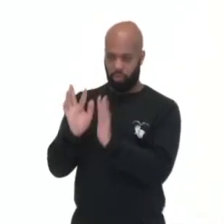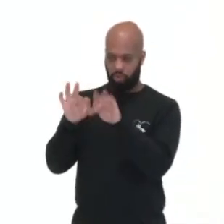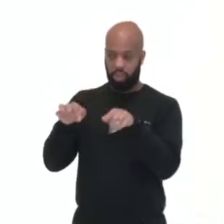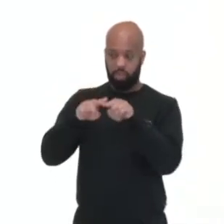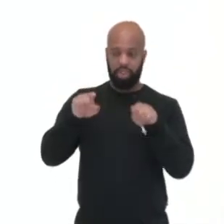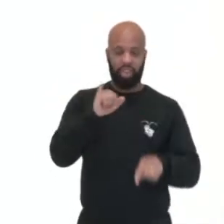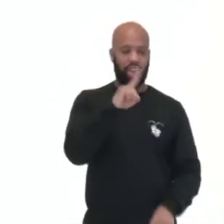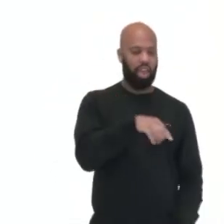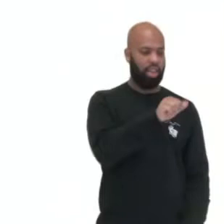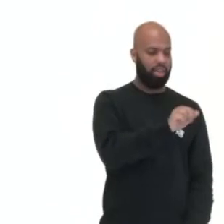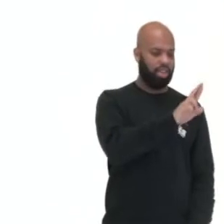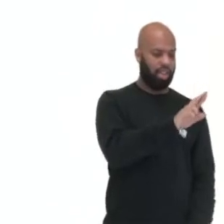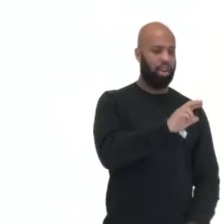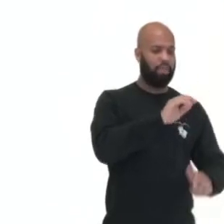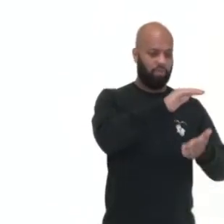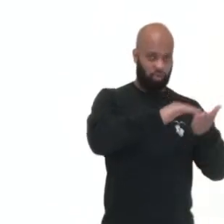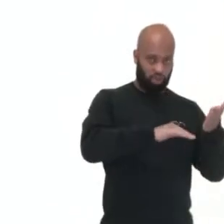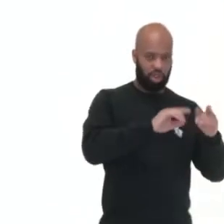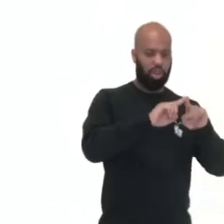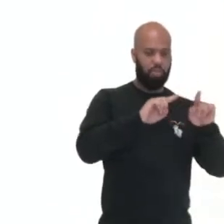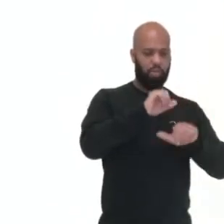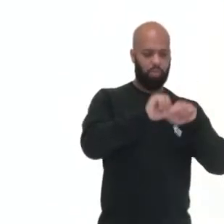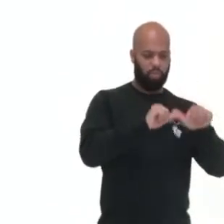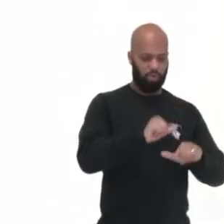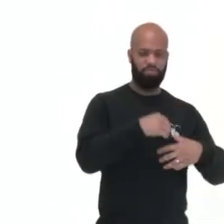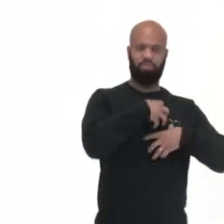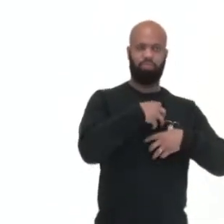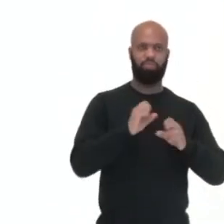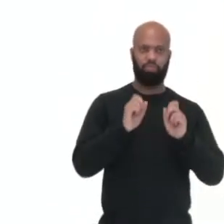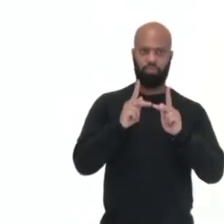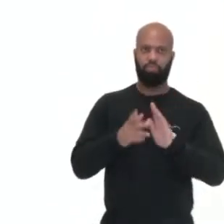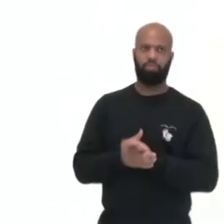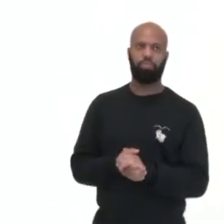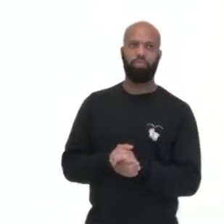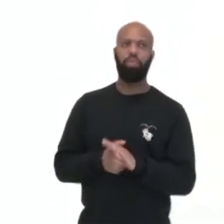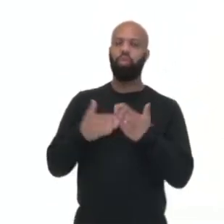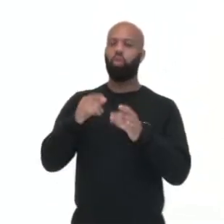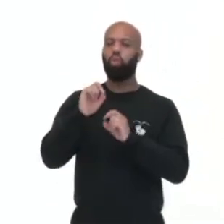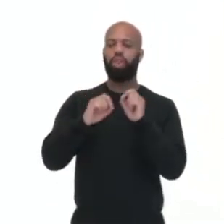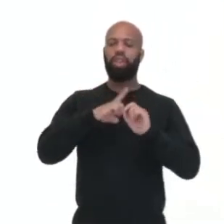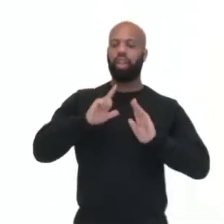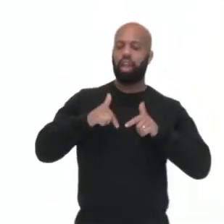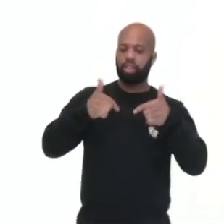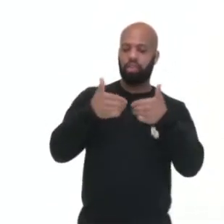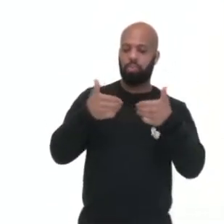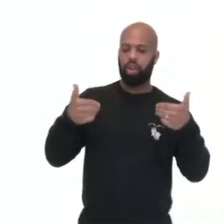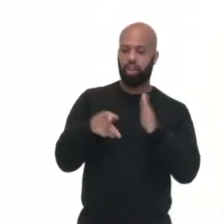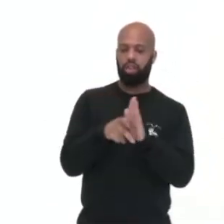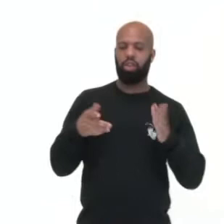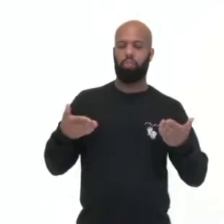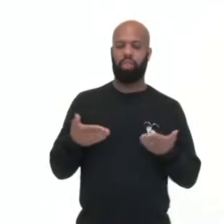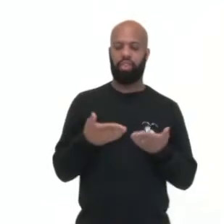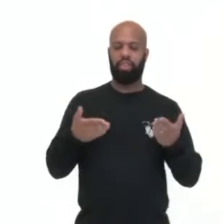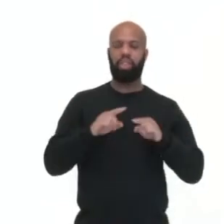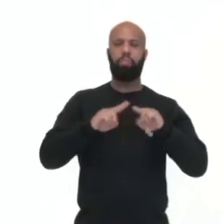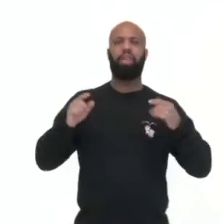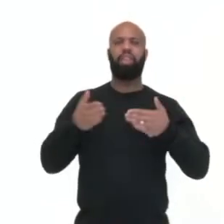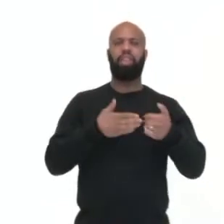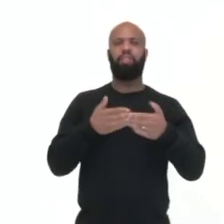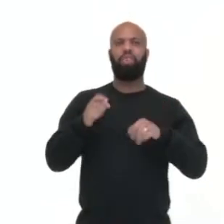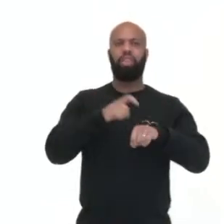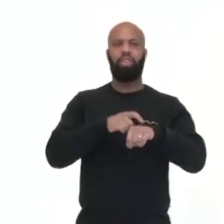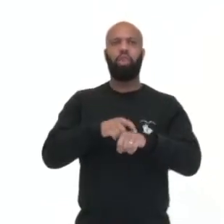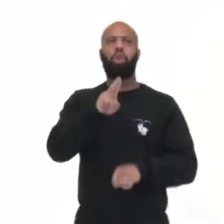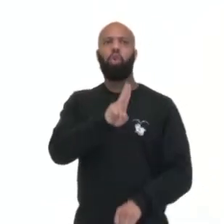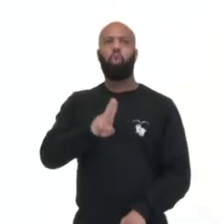hechos passados, situações passadas, expressar ações separadas do presente, sem importar o período de tempo, a gente costuma utilizar